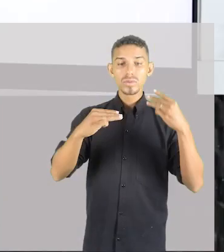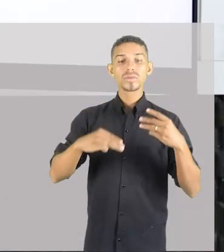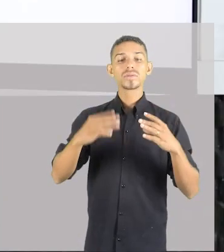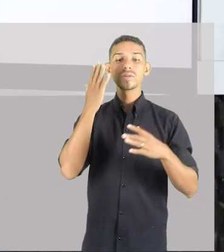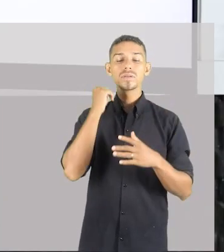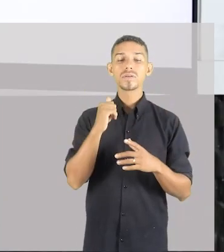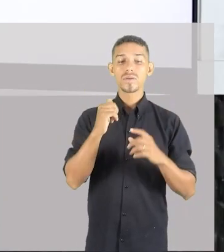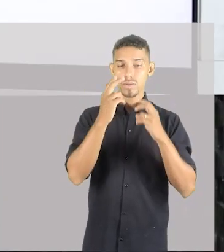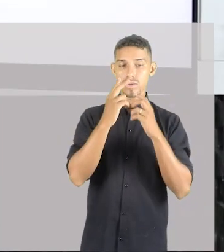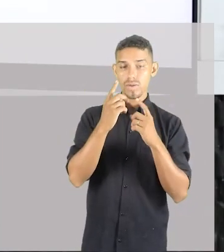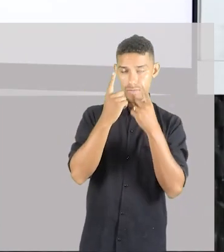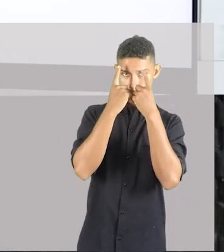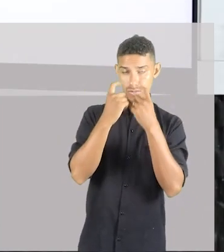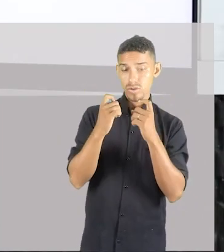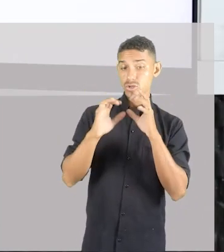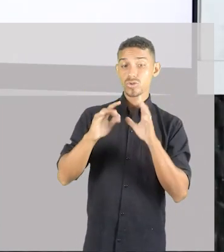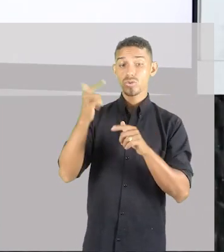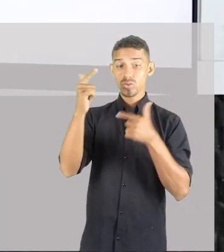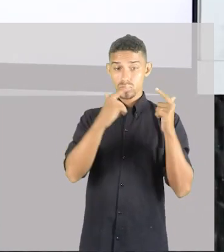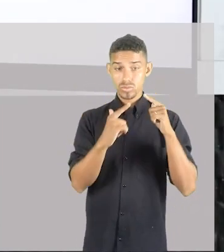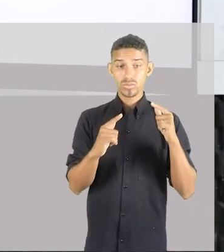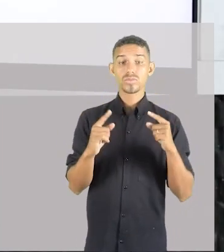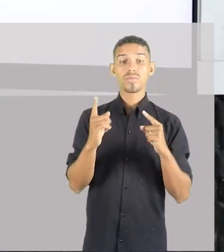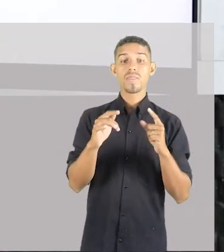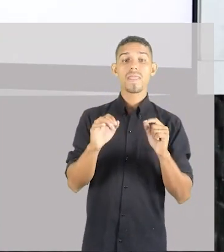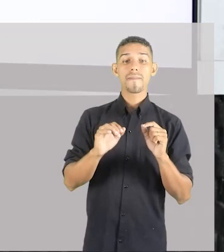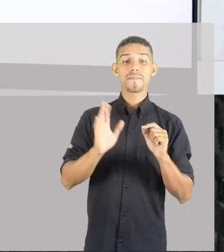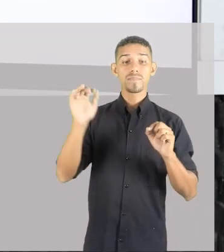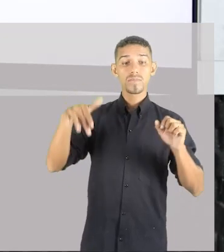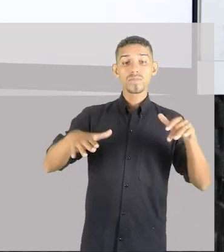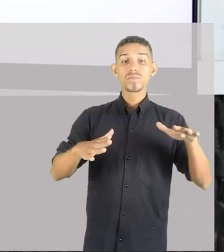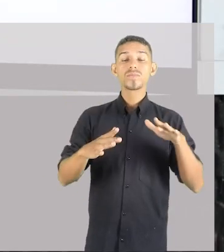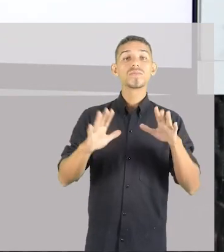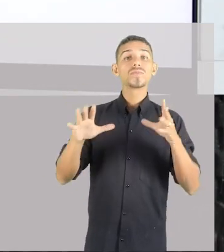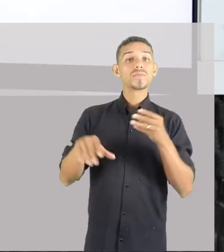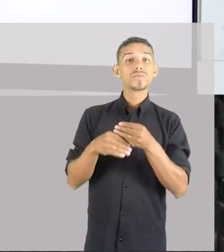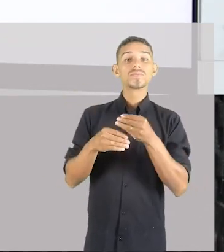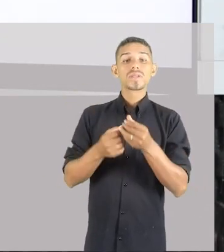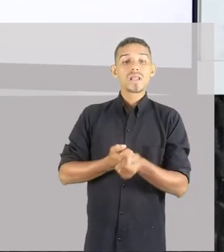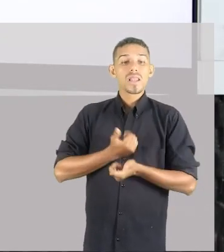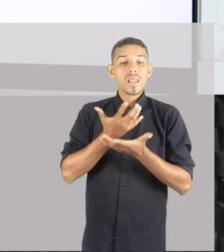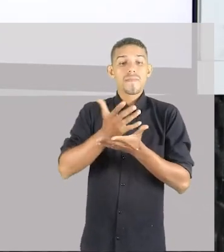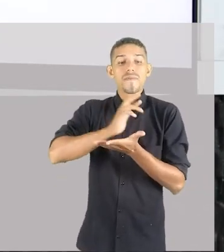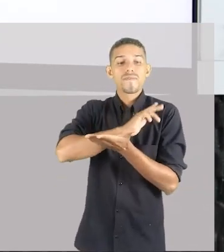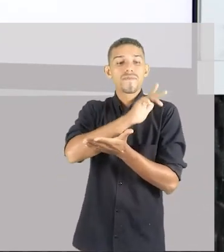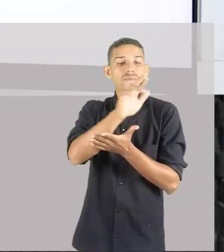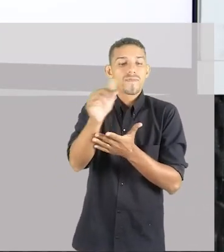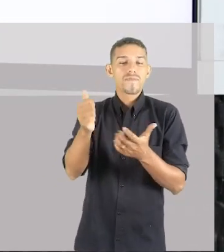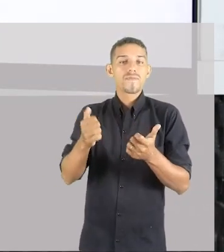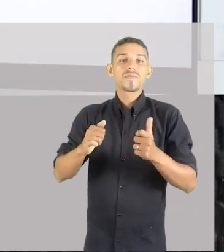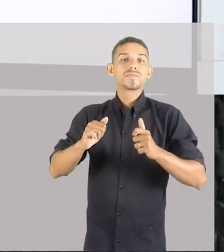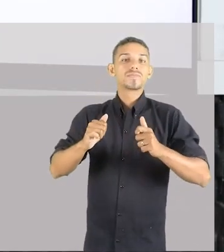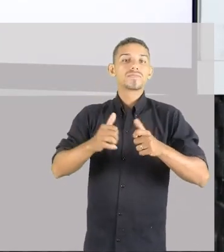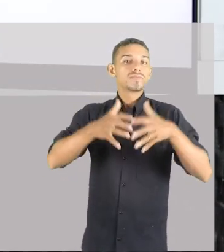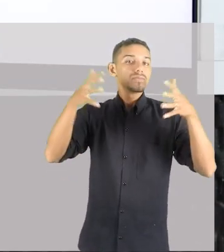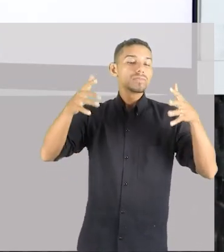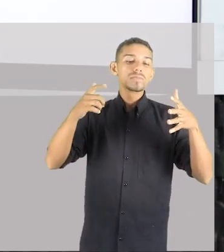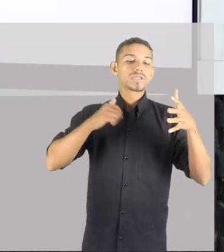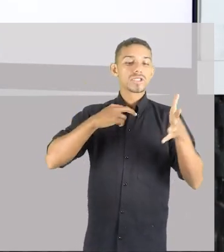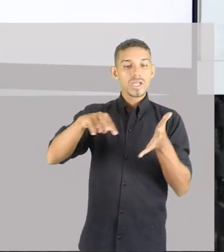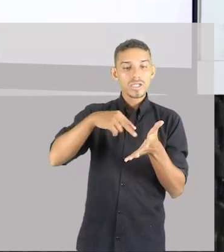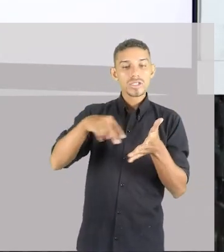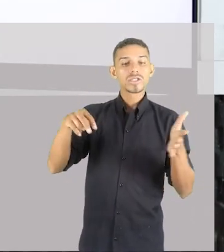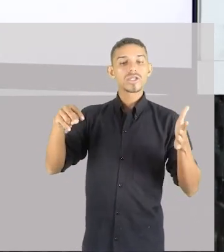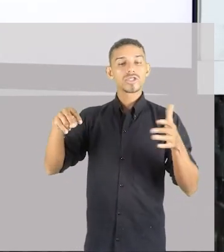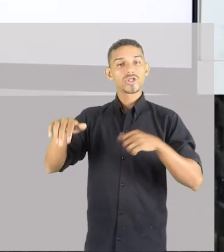usavam vocabulário já conhecido de outros estilos ou seja break dance ele vai dar formato e liberdade para várias manifestações de danças